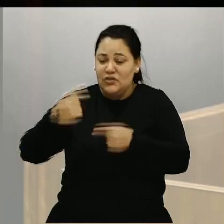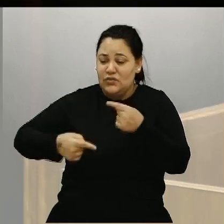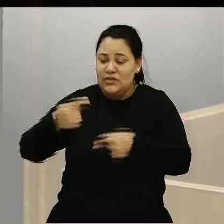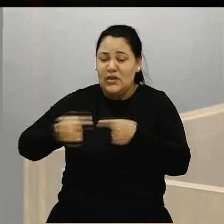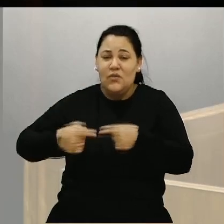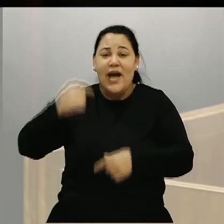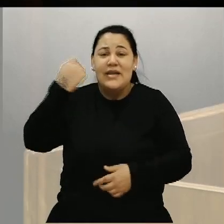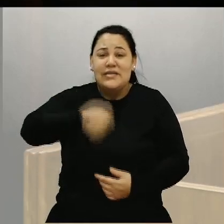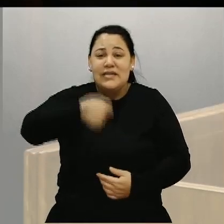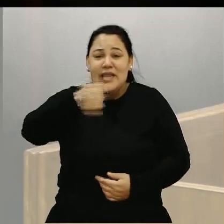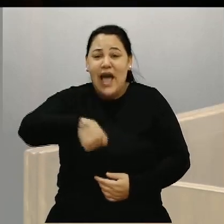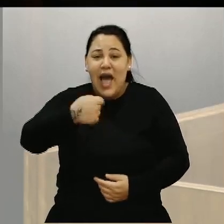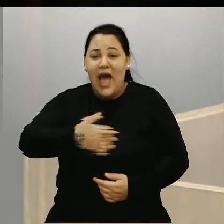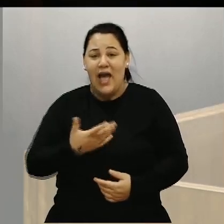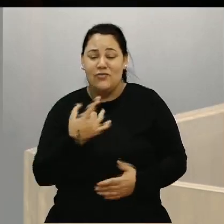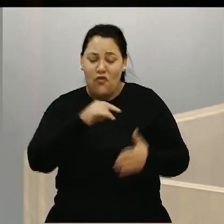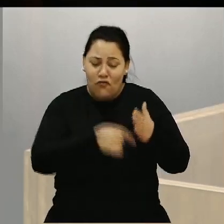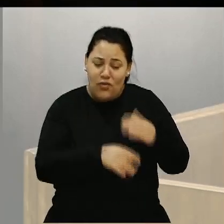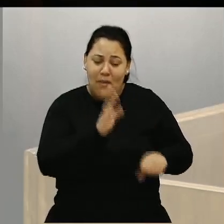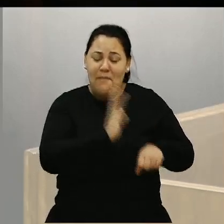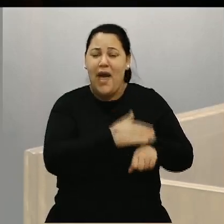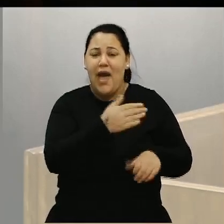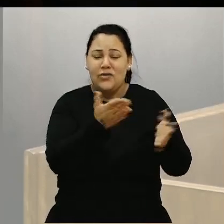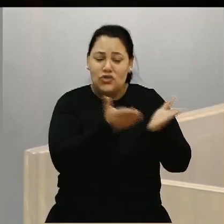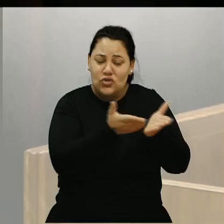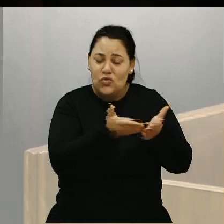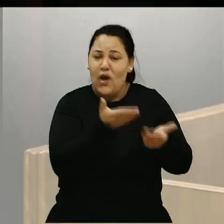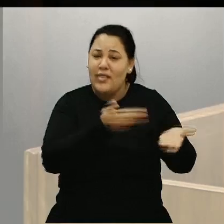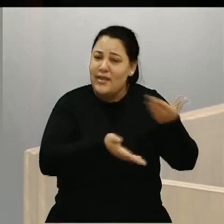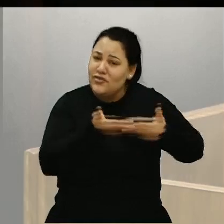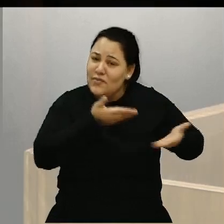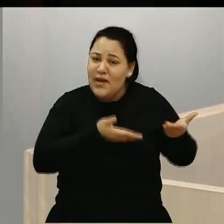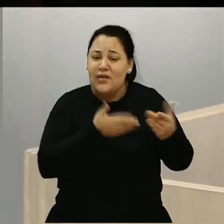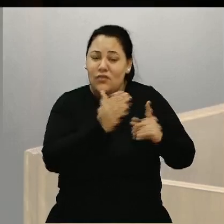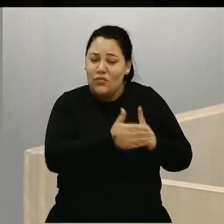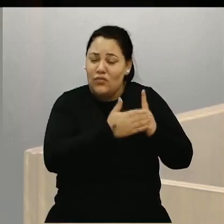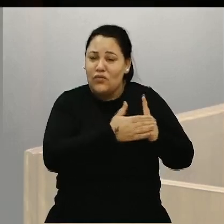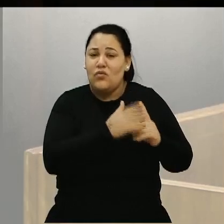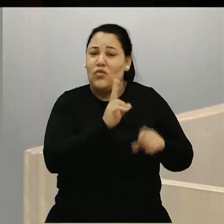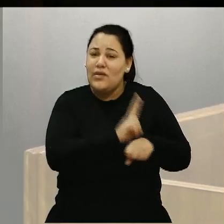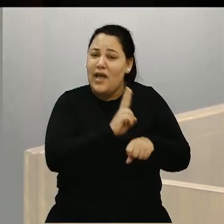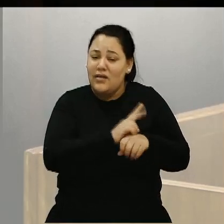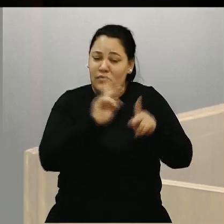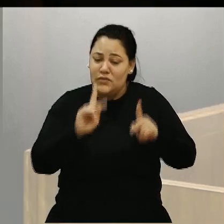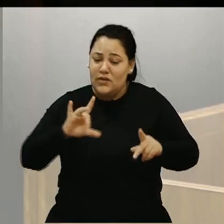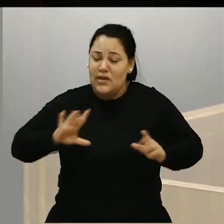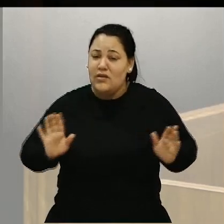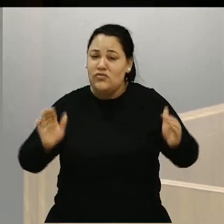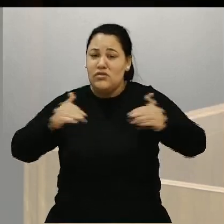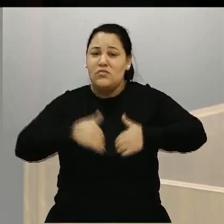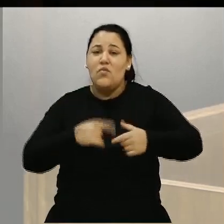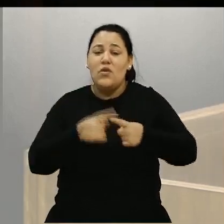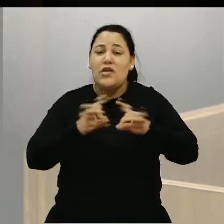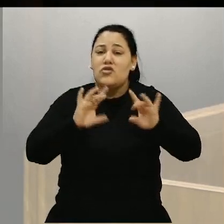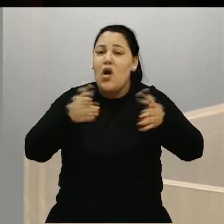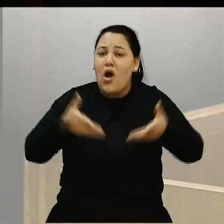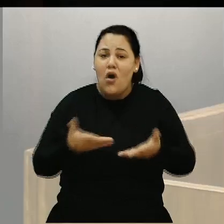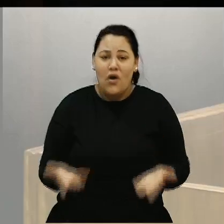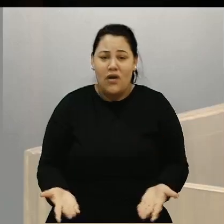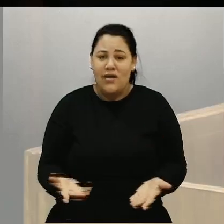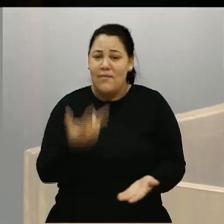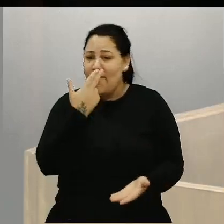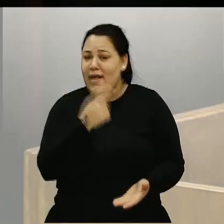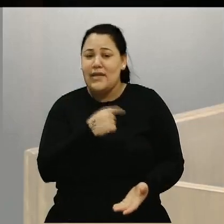necessidade de se aprofundar no atendimento e no acolhimento das pessoas com autismo? Me parece que chega atrasado,